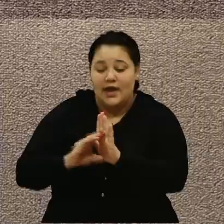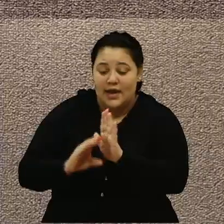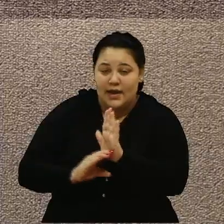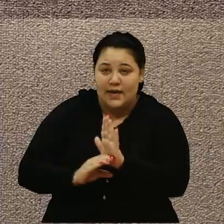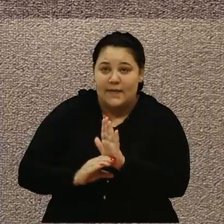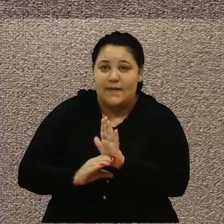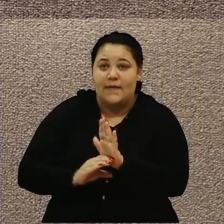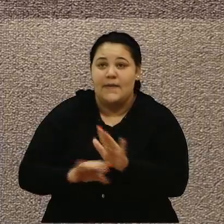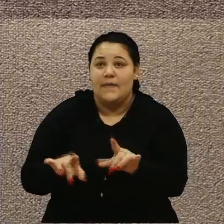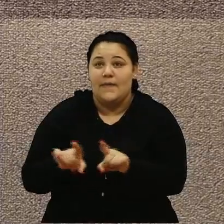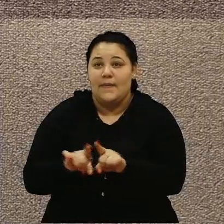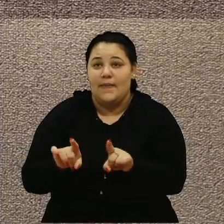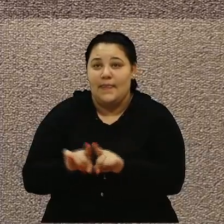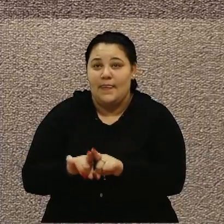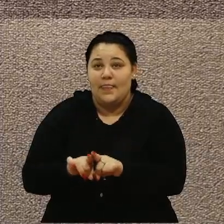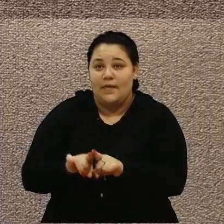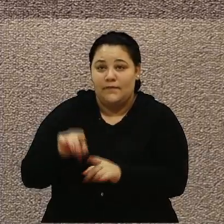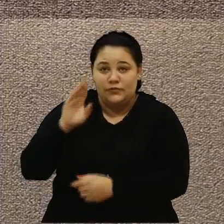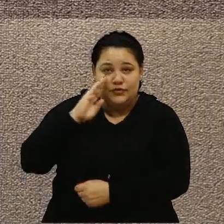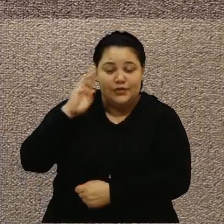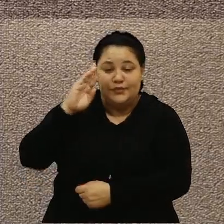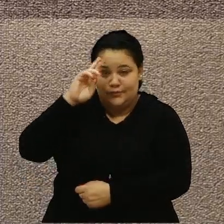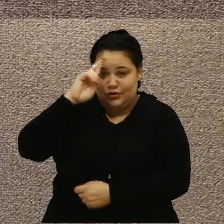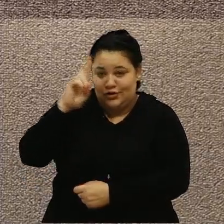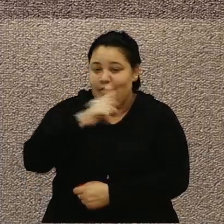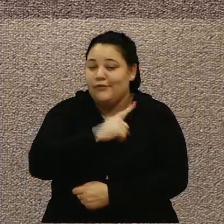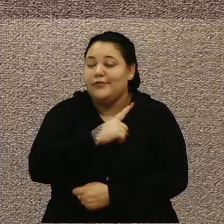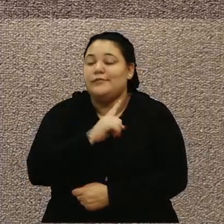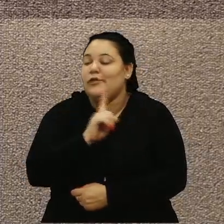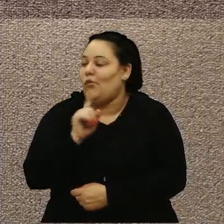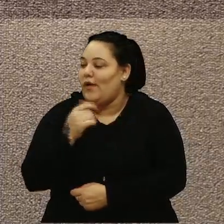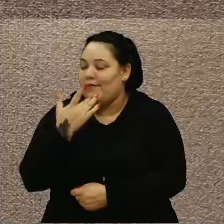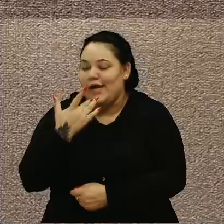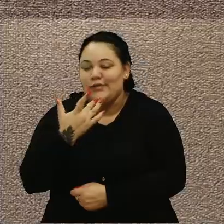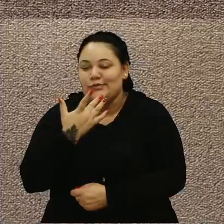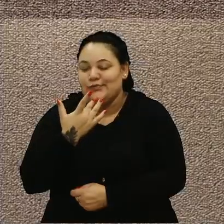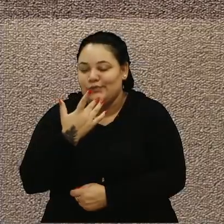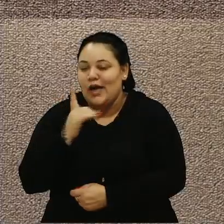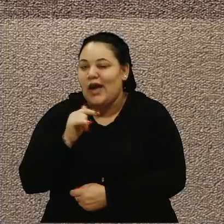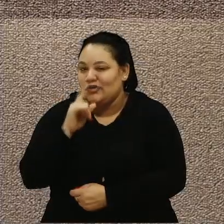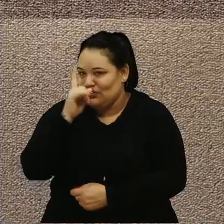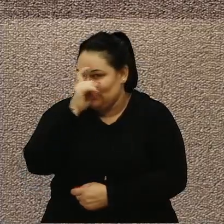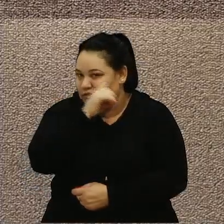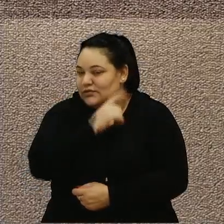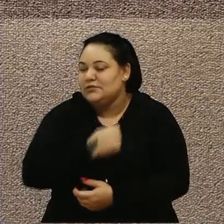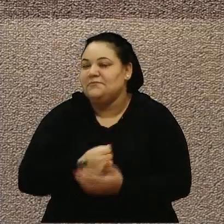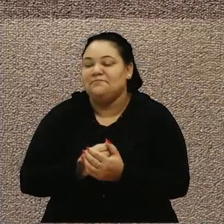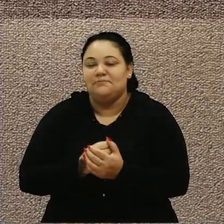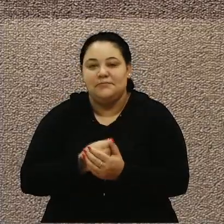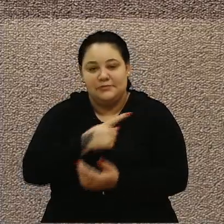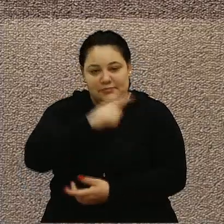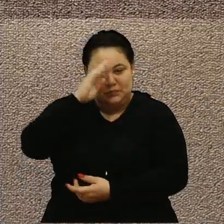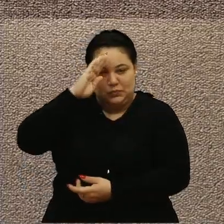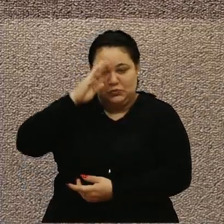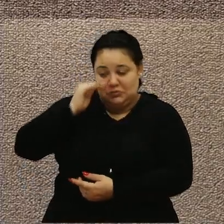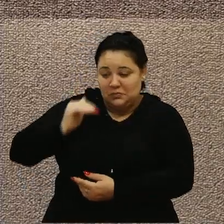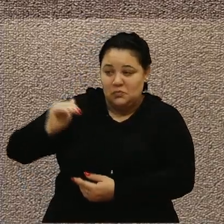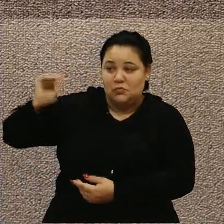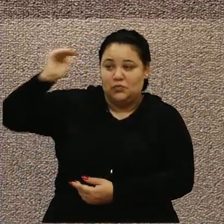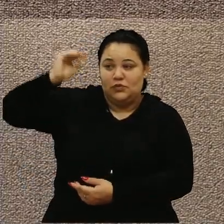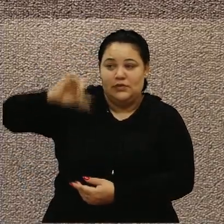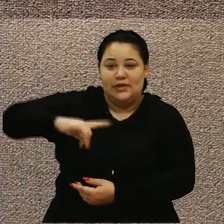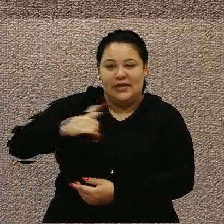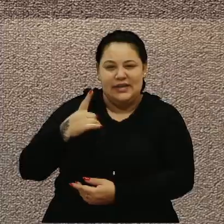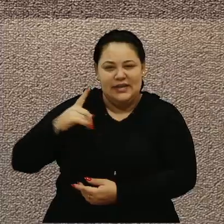esse posto de general de Exército não é fácil, afunila. E ele chegou no mais alto posto do Exército, são 15 na